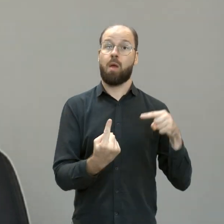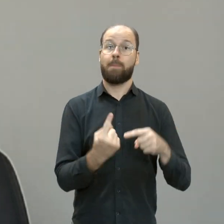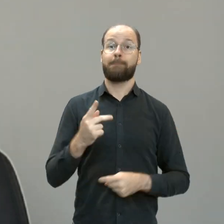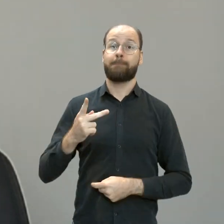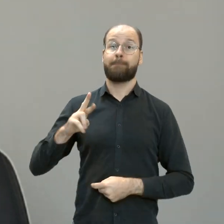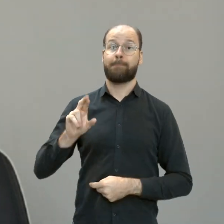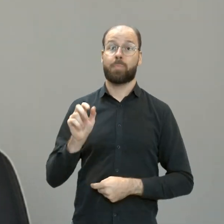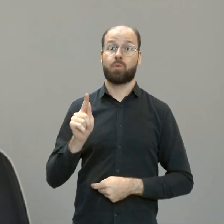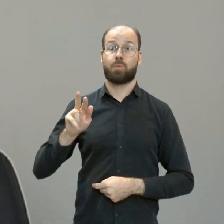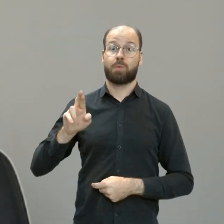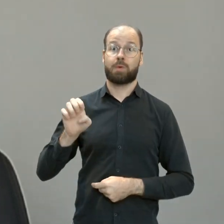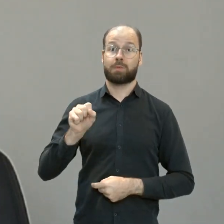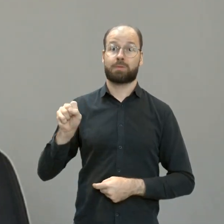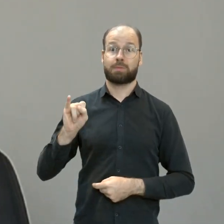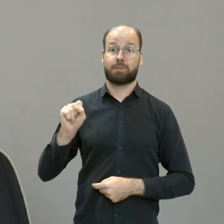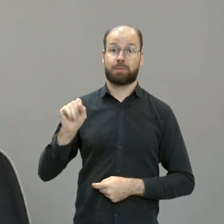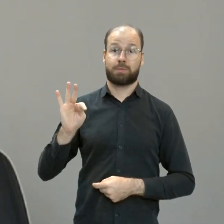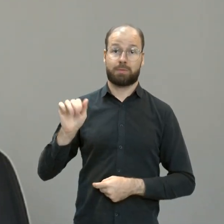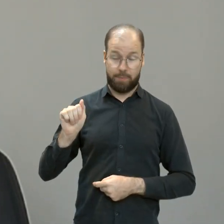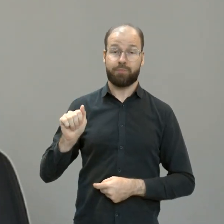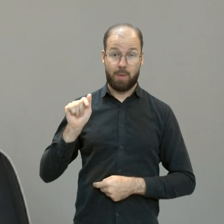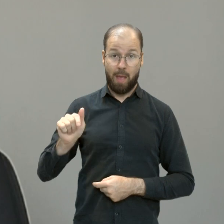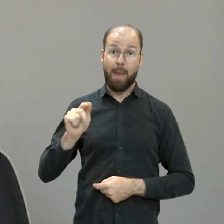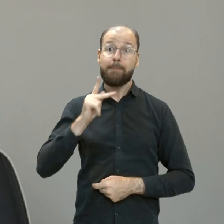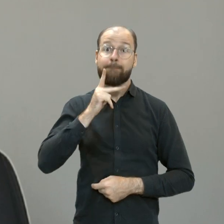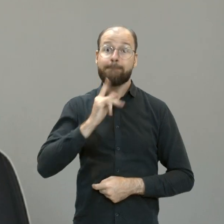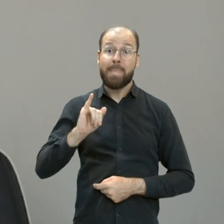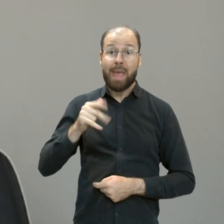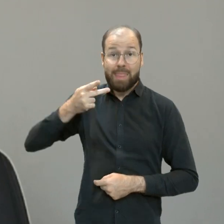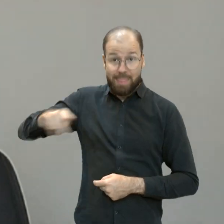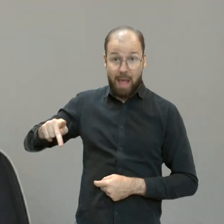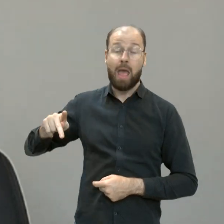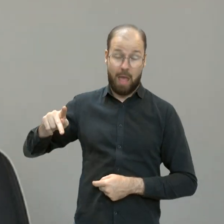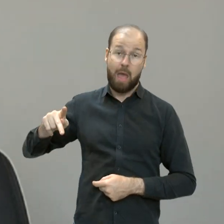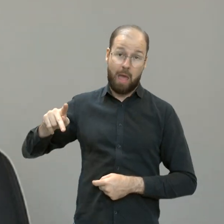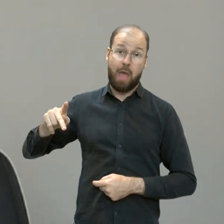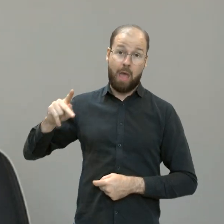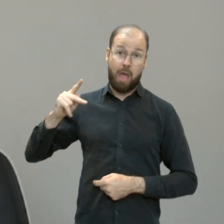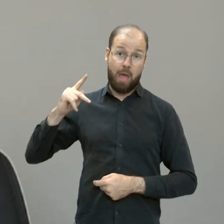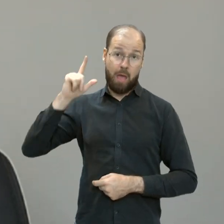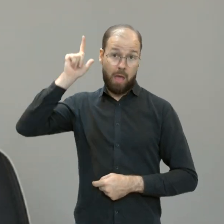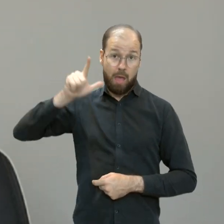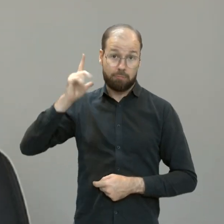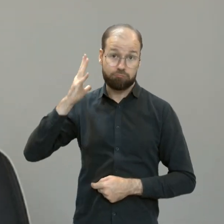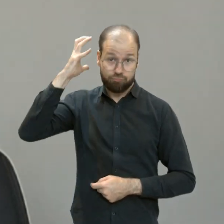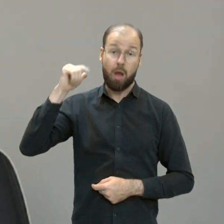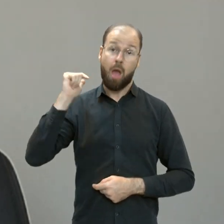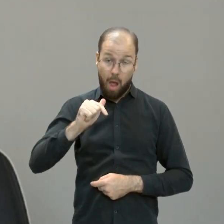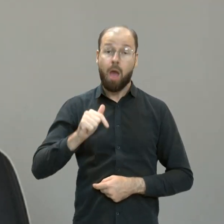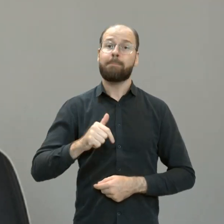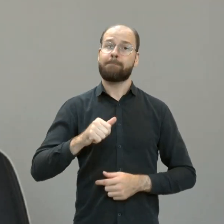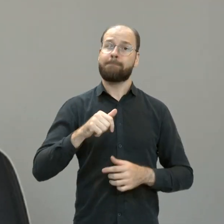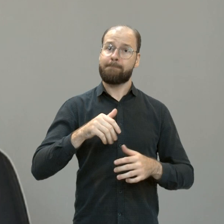José Antônio de Jesus, que é o pai de Leodegária, ele participava, né, de um movimento político